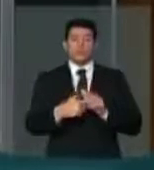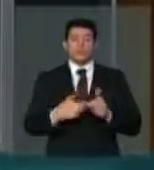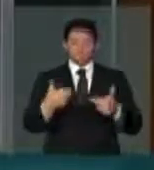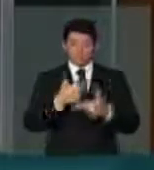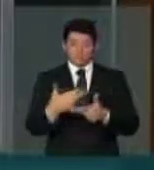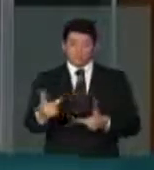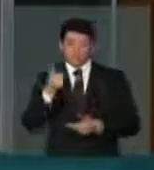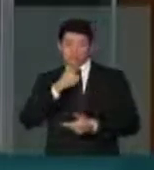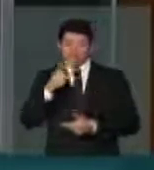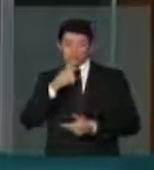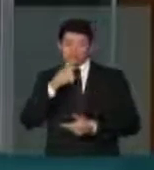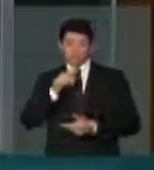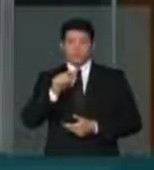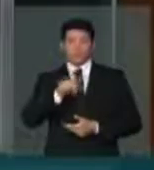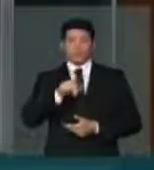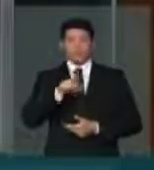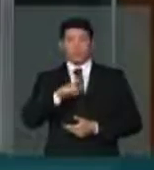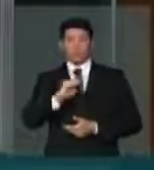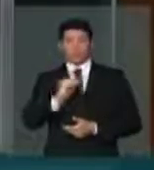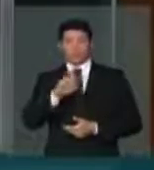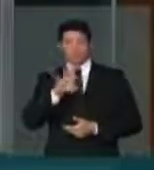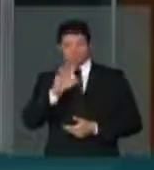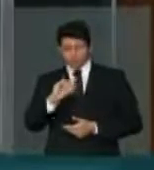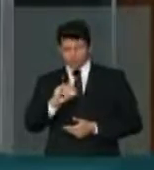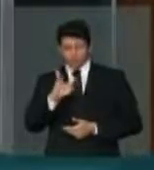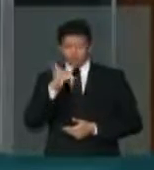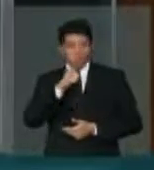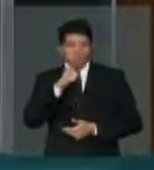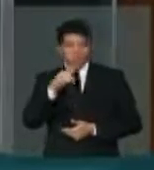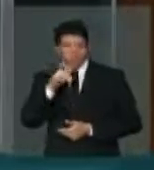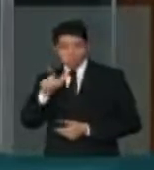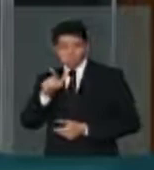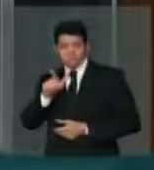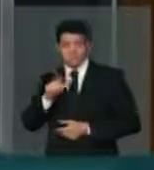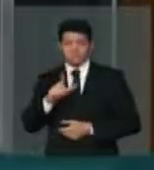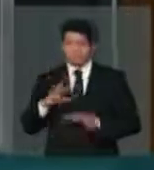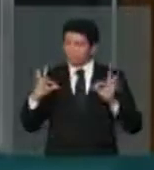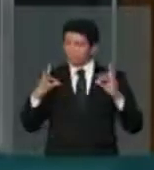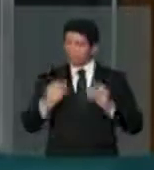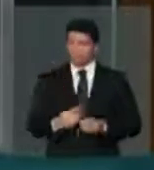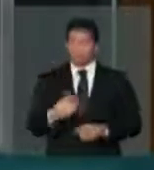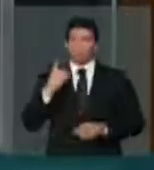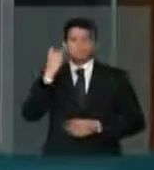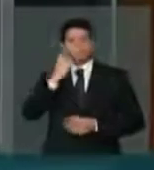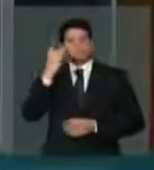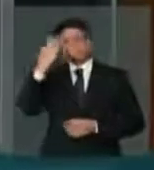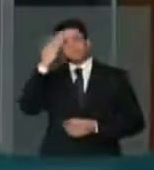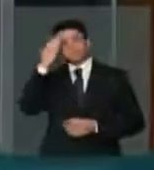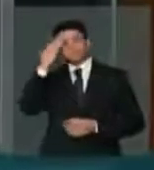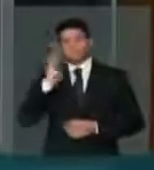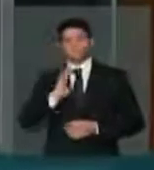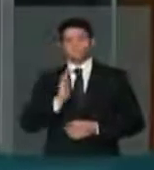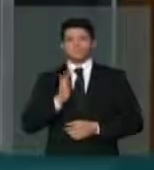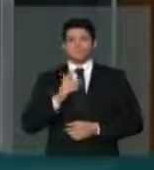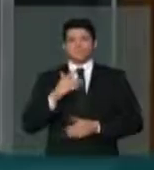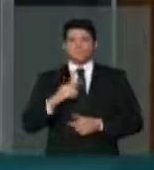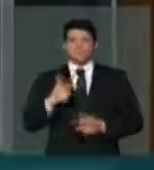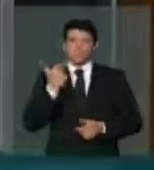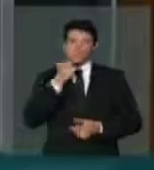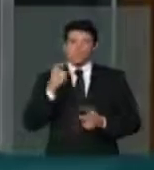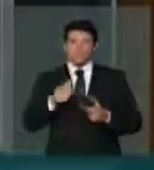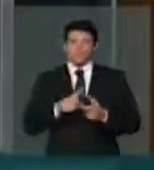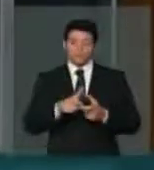privados, e todos os deputados sabem disso, do início do ano para cá, vem